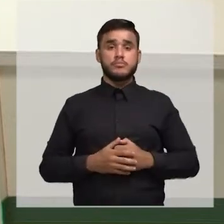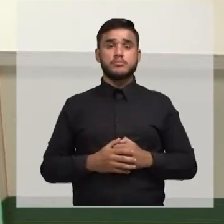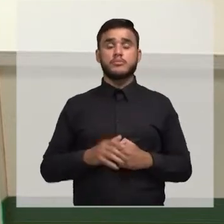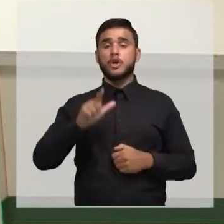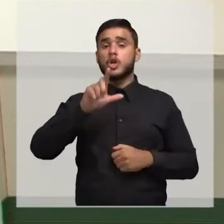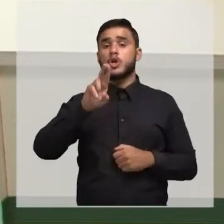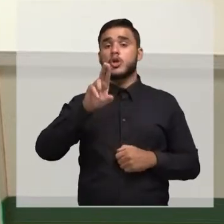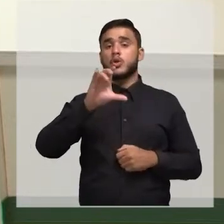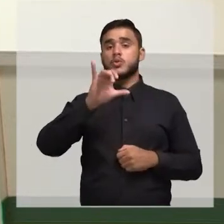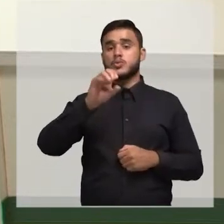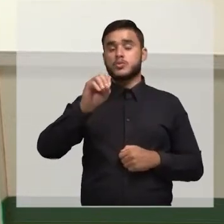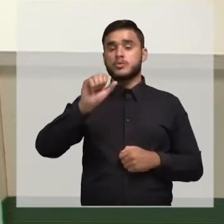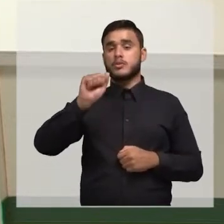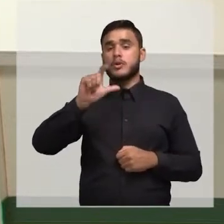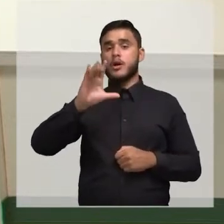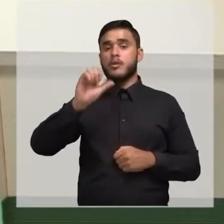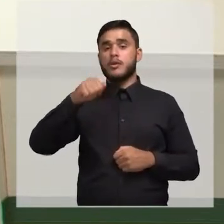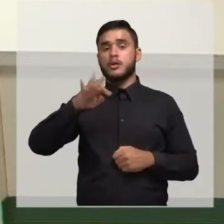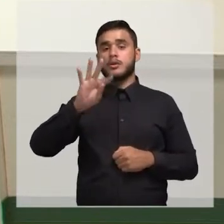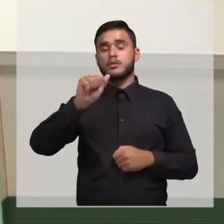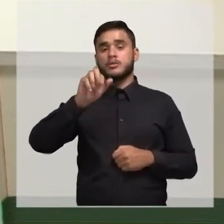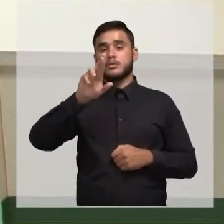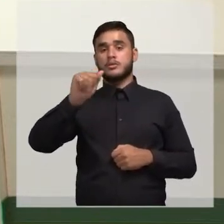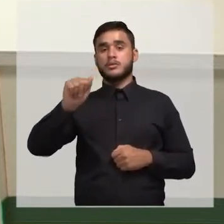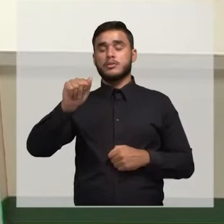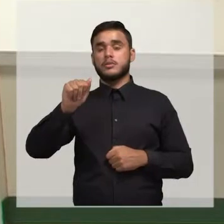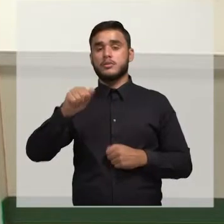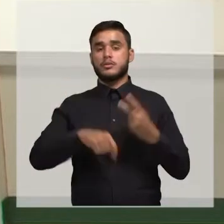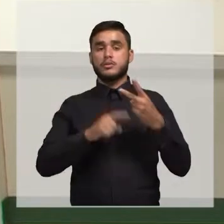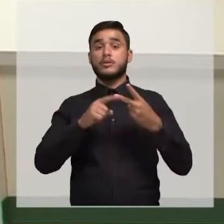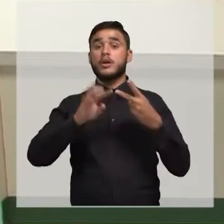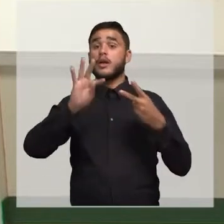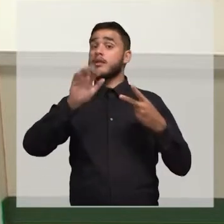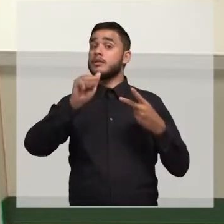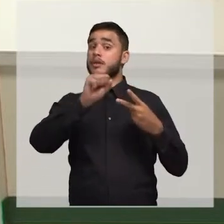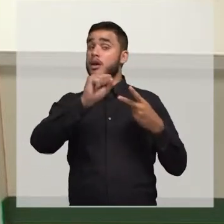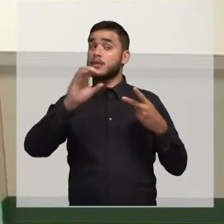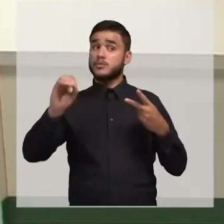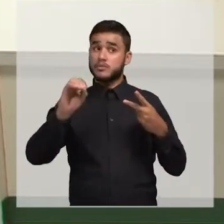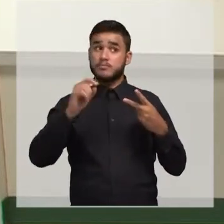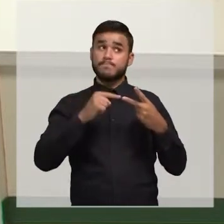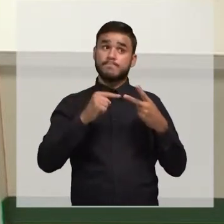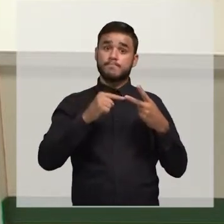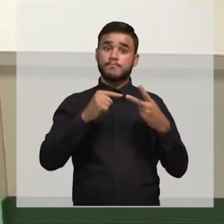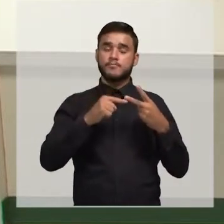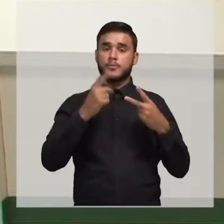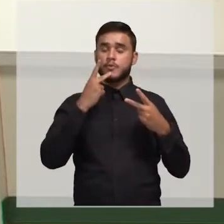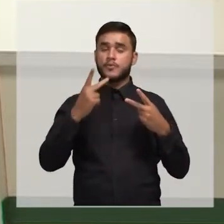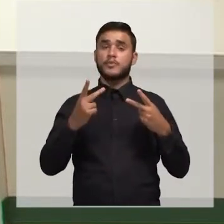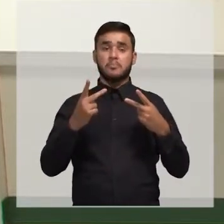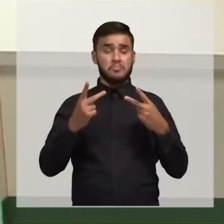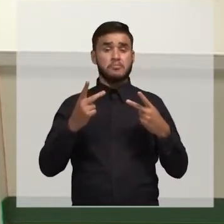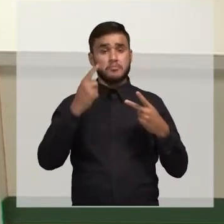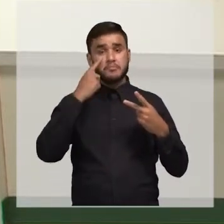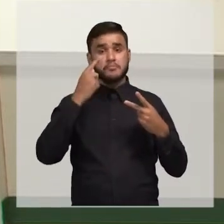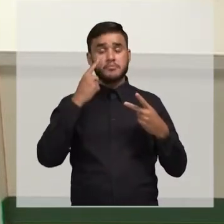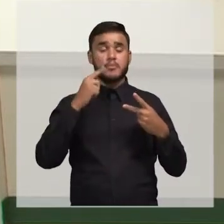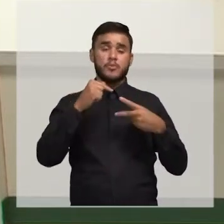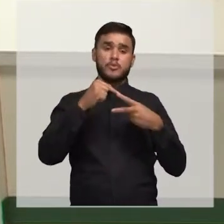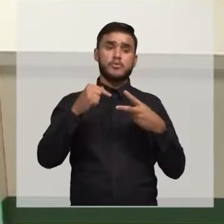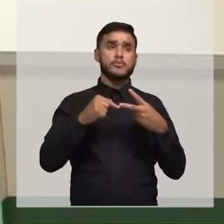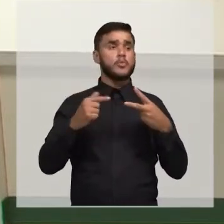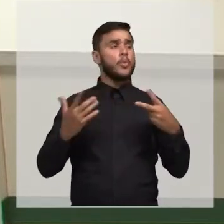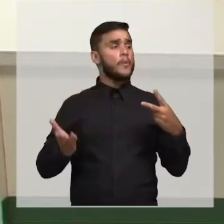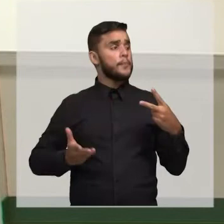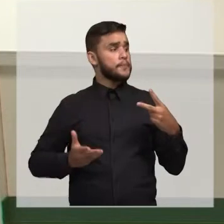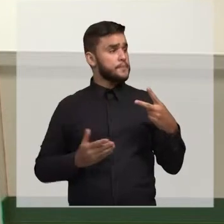Alcântara. E o Tasso? Não, o Tasso foi expelido na reta final. O Tasso estava fora. Quando